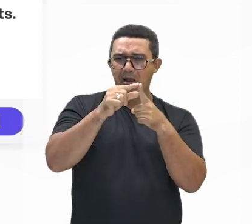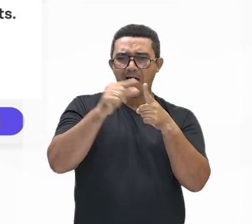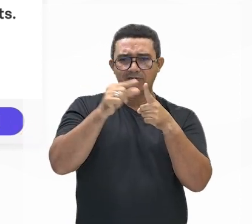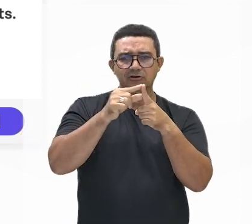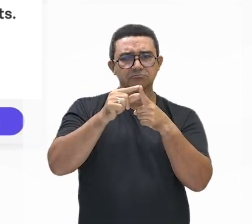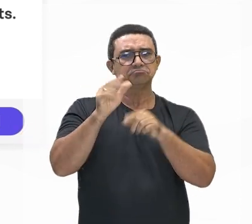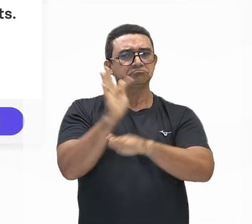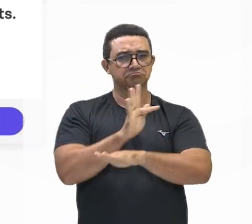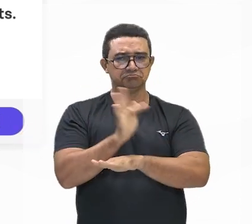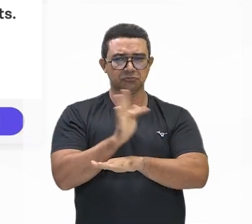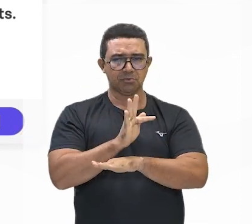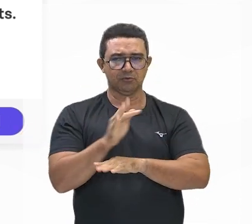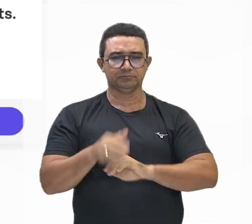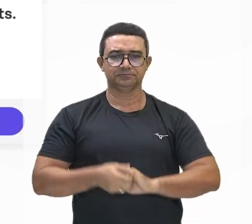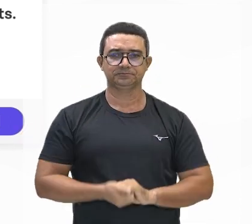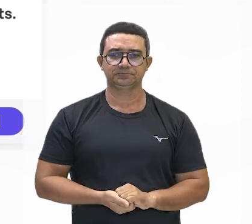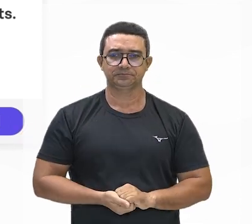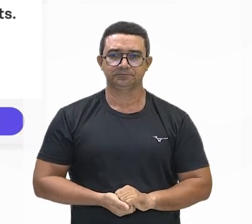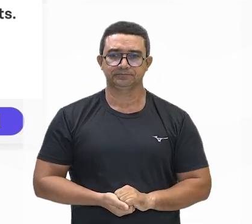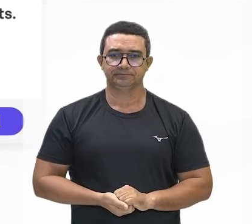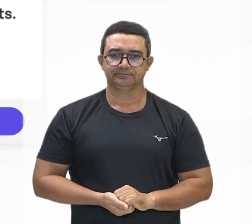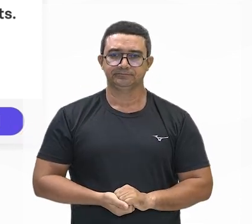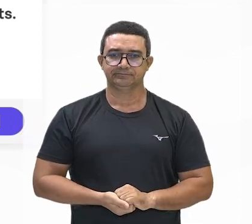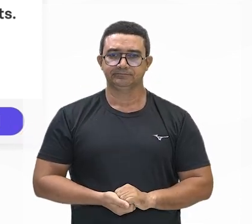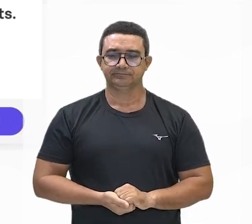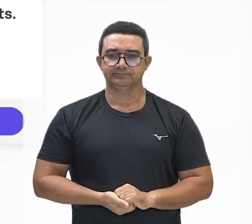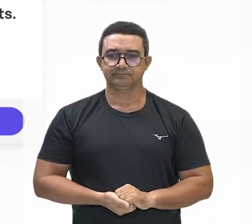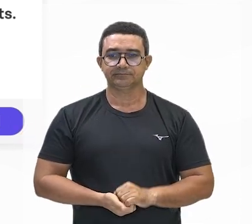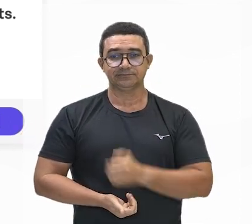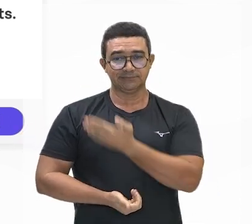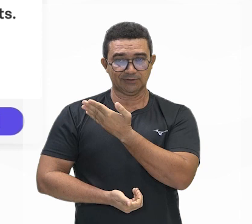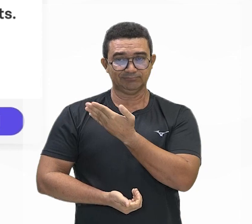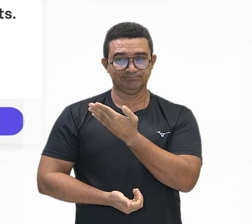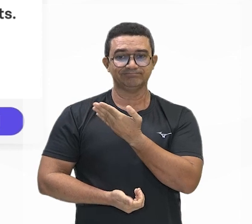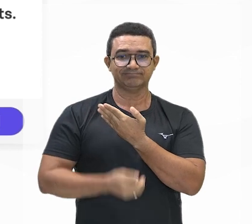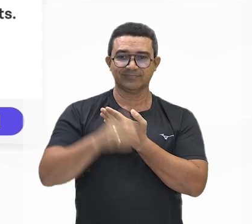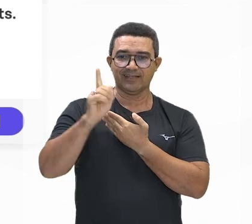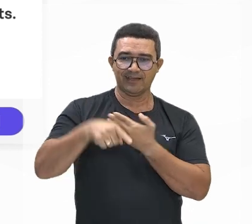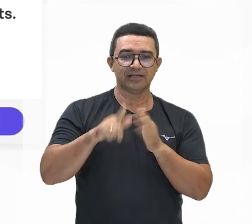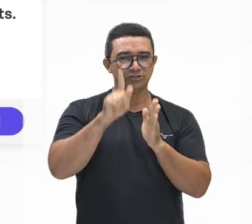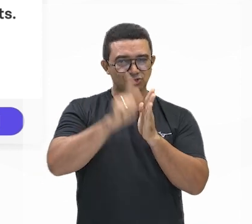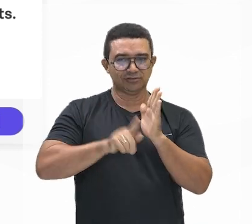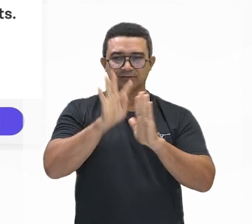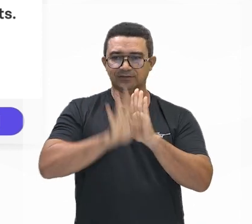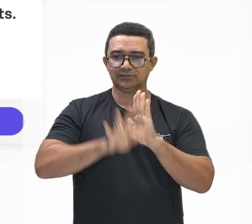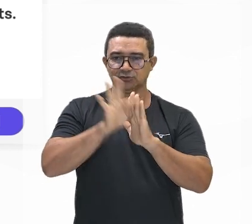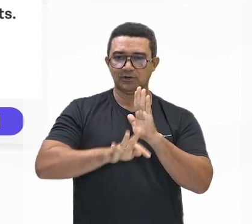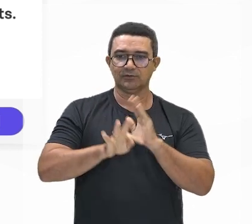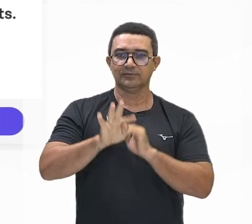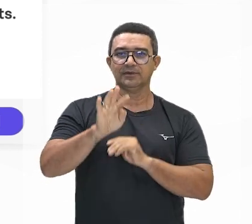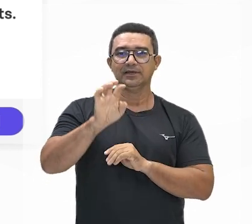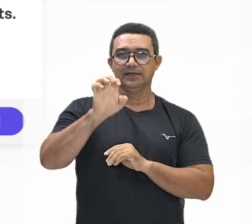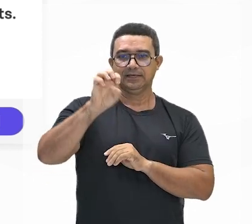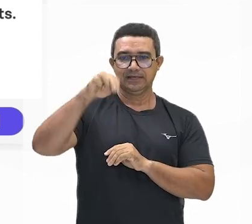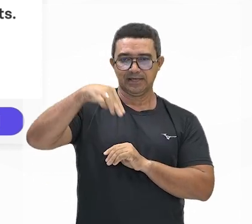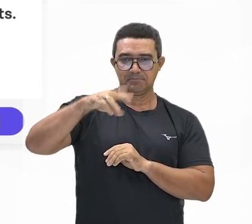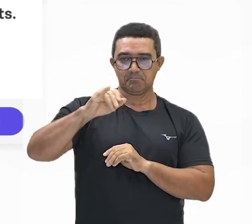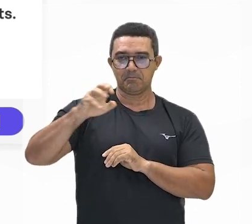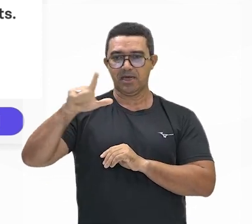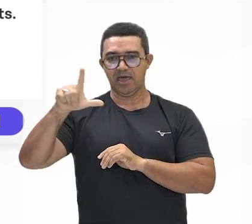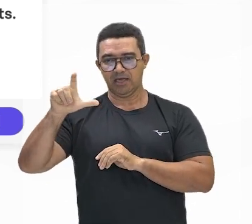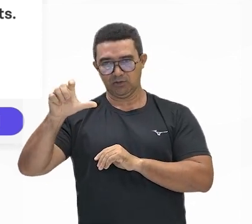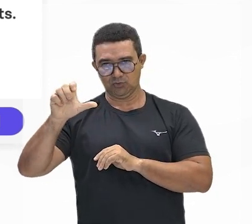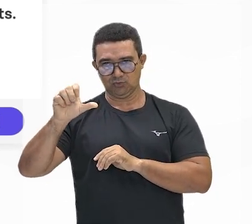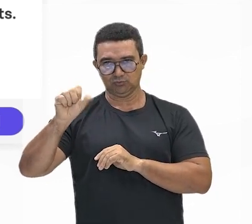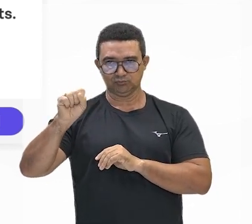qual é? Analise aí, é um e-mail, né? Esse é o gênero textual digital, um e-mail com a intenção de convidar